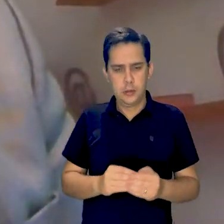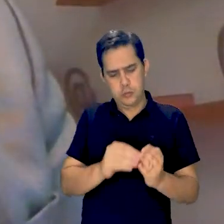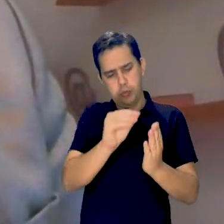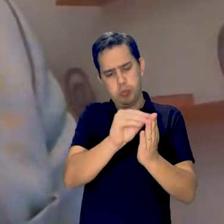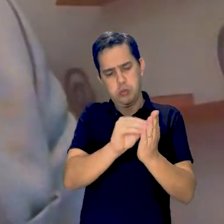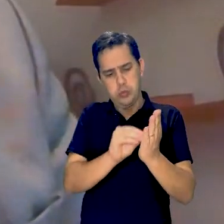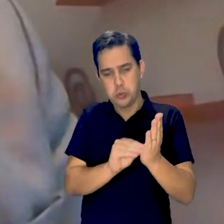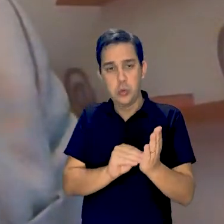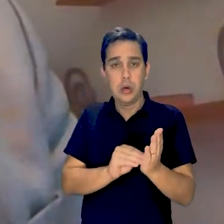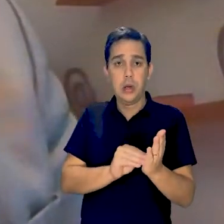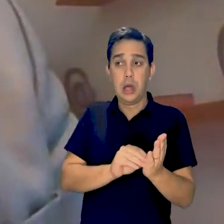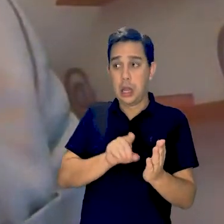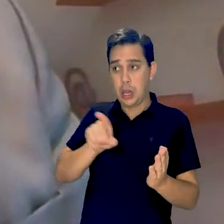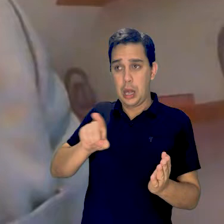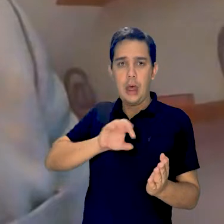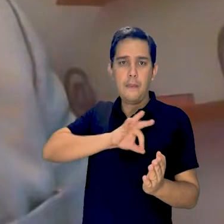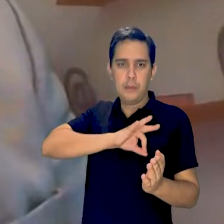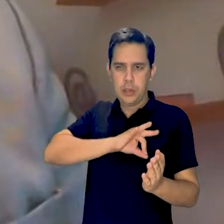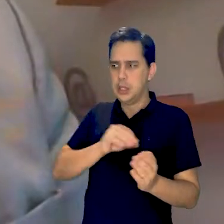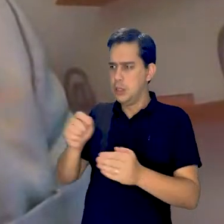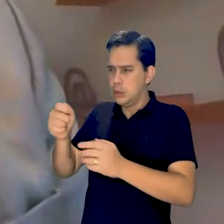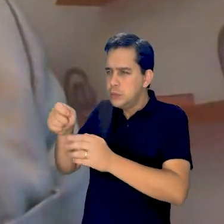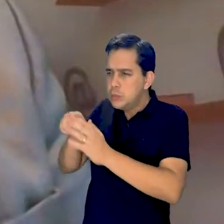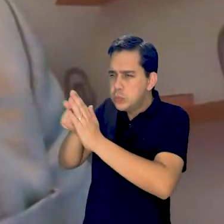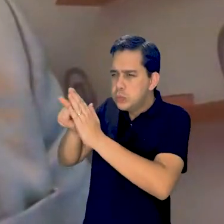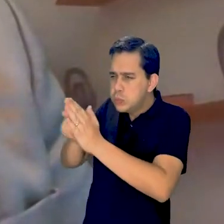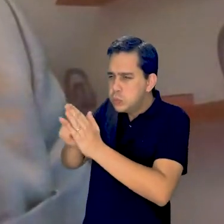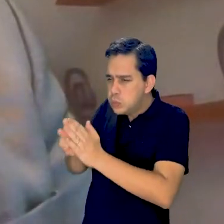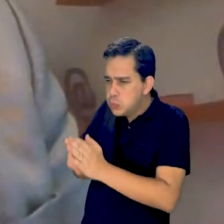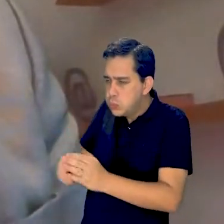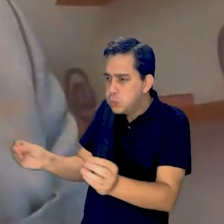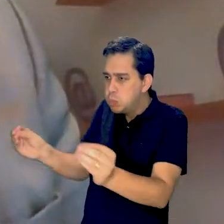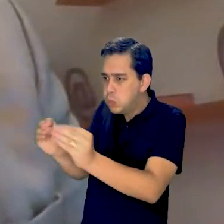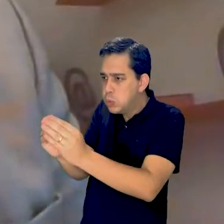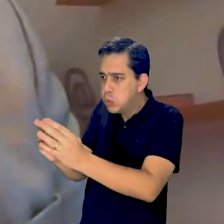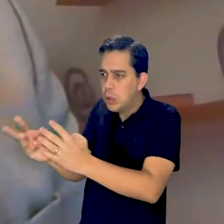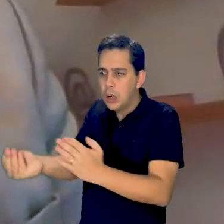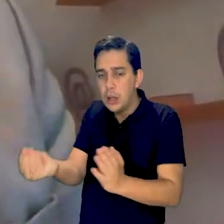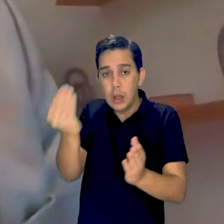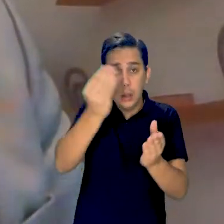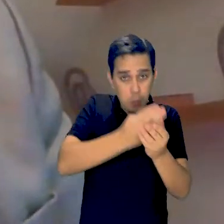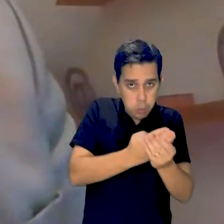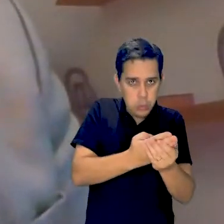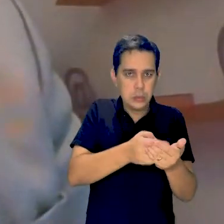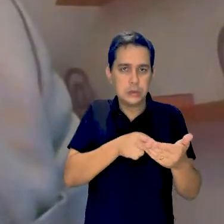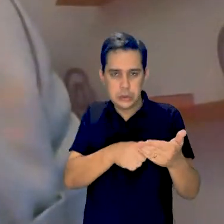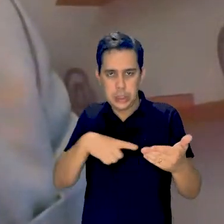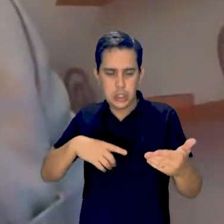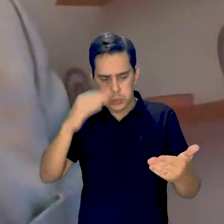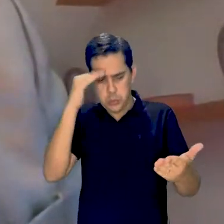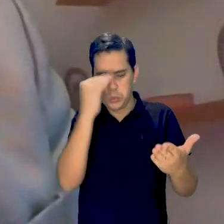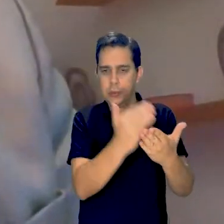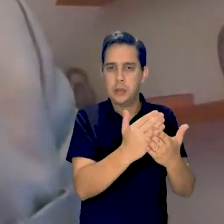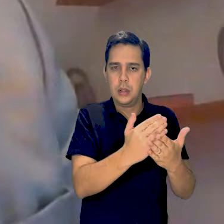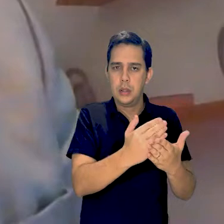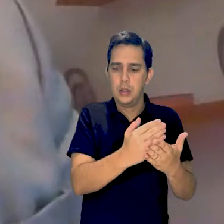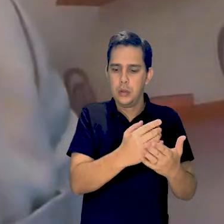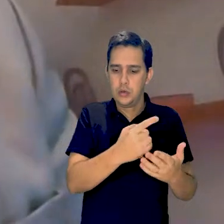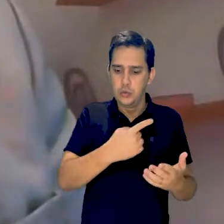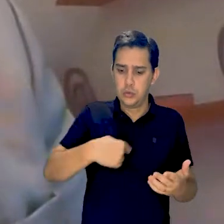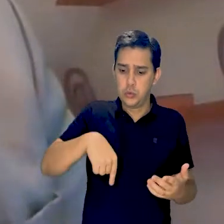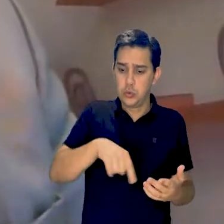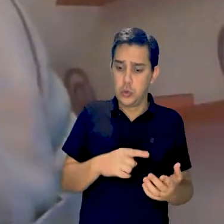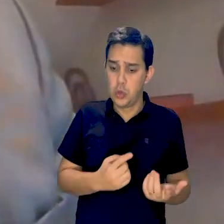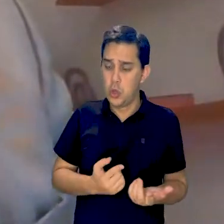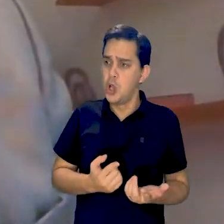do inquérito policial. Então, eu não tenho nenhuma relação com outras investigações em relação ao vereador Gabriel,